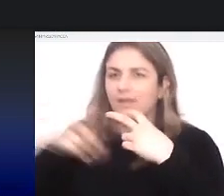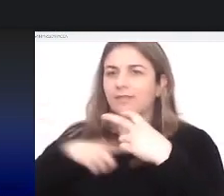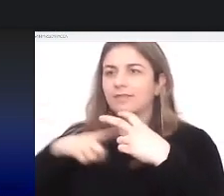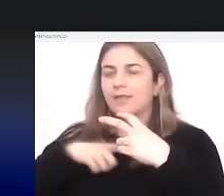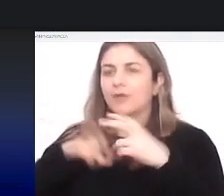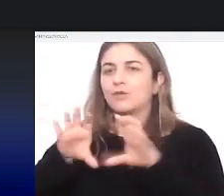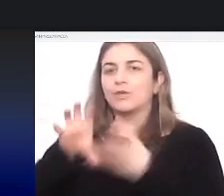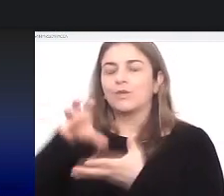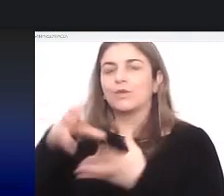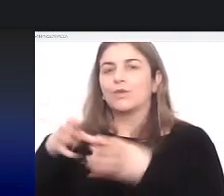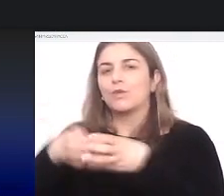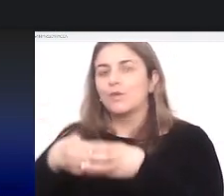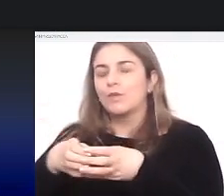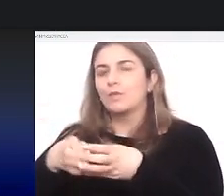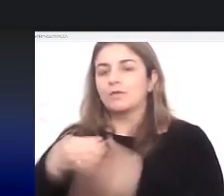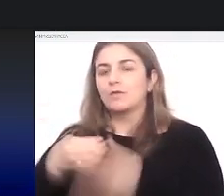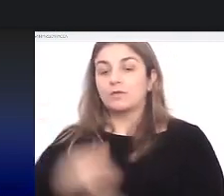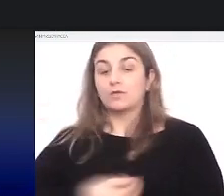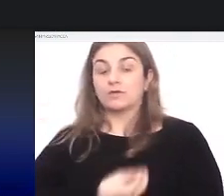Como fica?